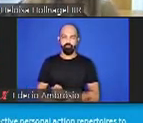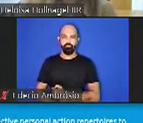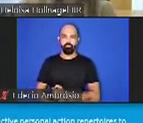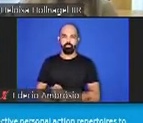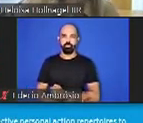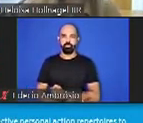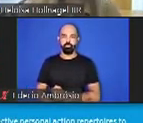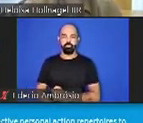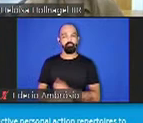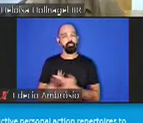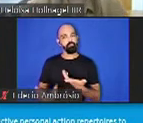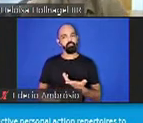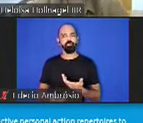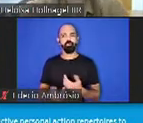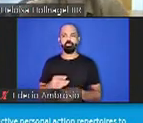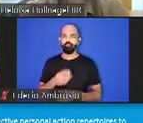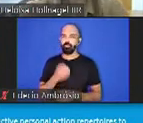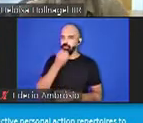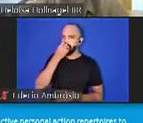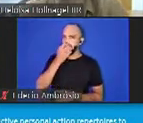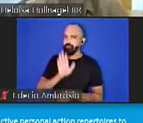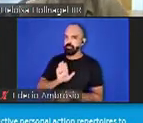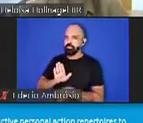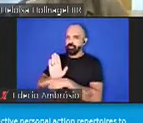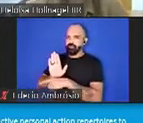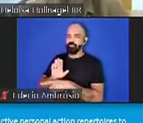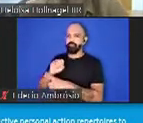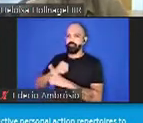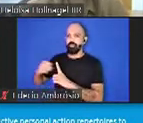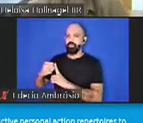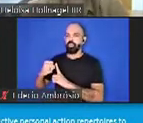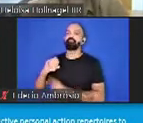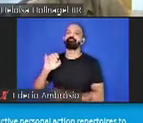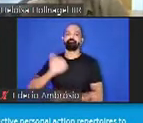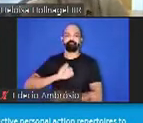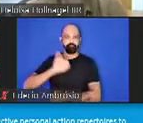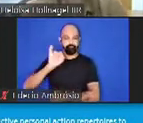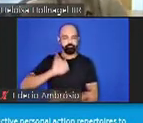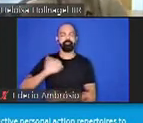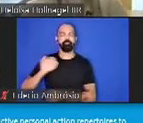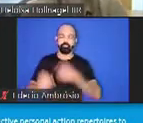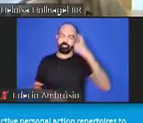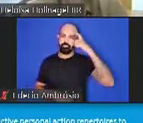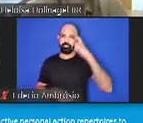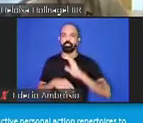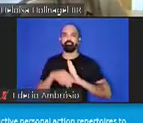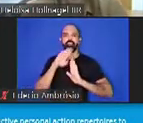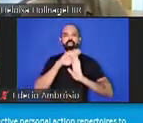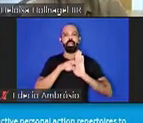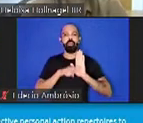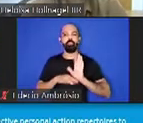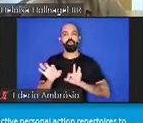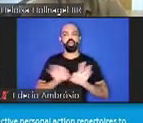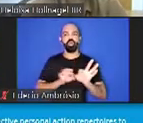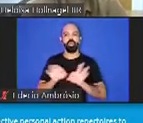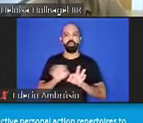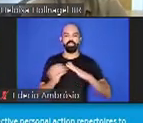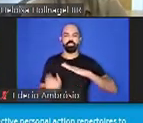Benefícios para a sociedade é uma coisa muito importante quando a gente pensa em programas institucionais